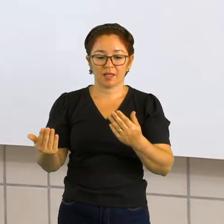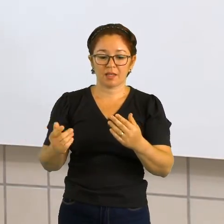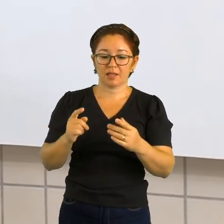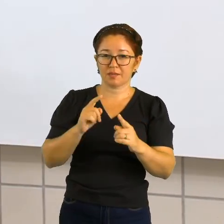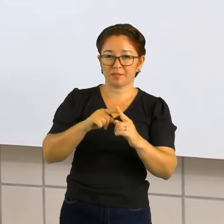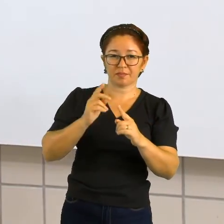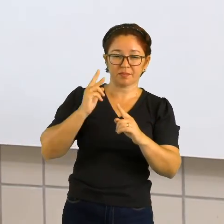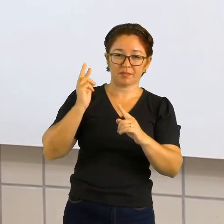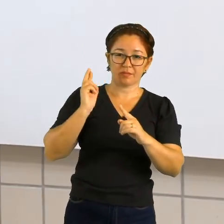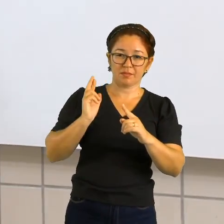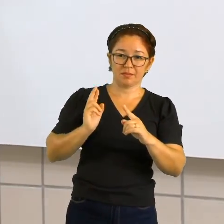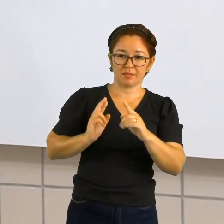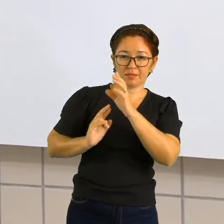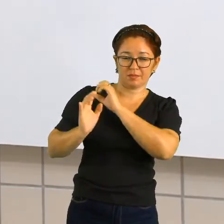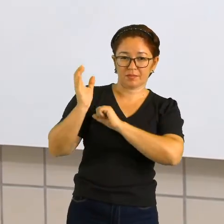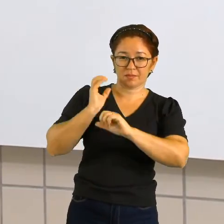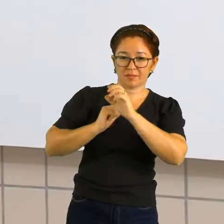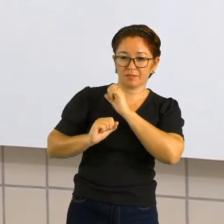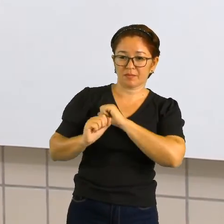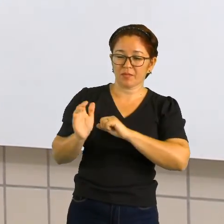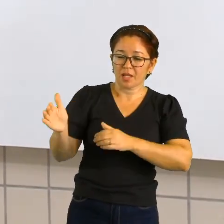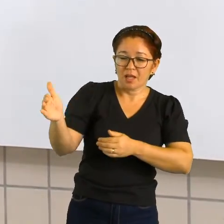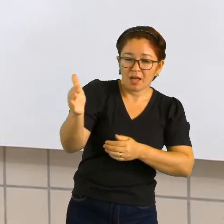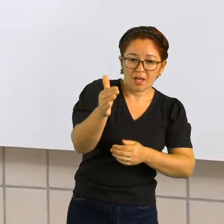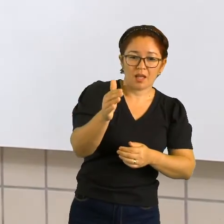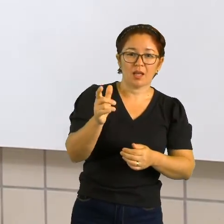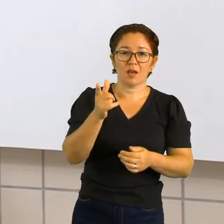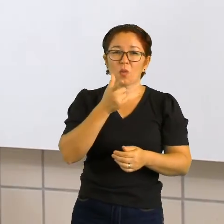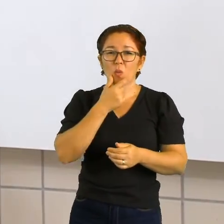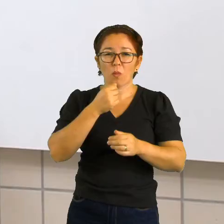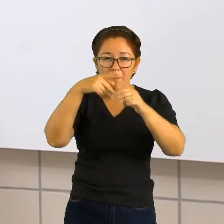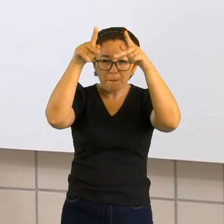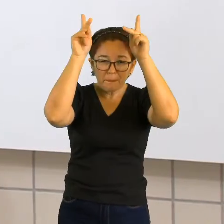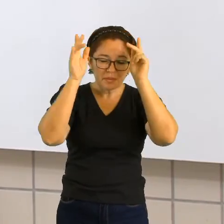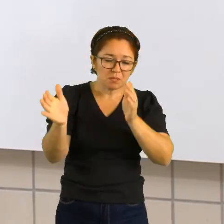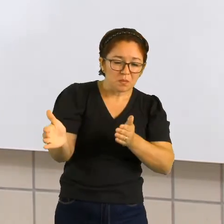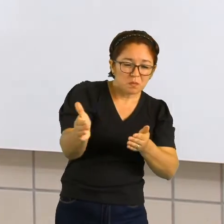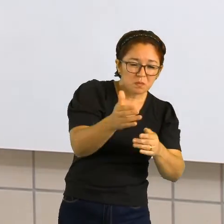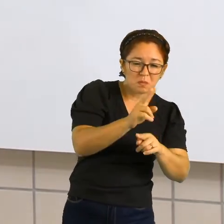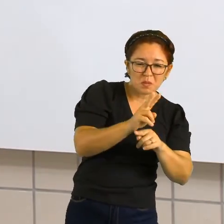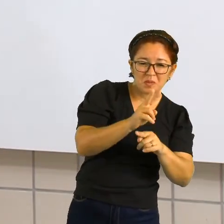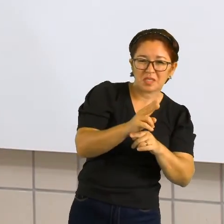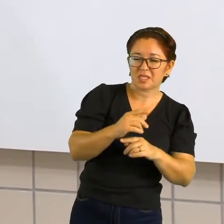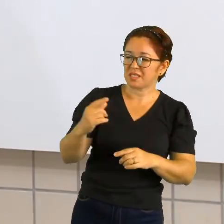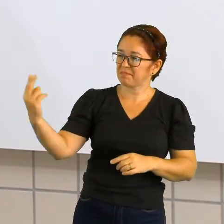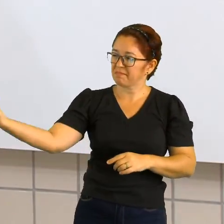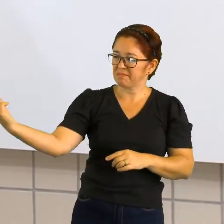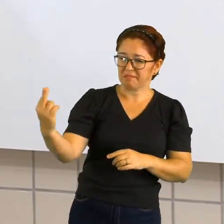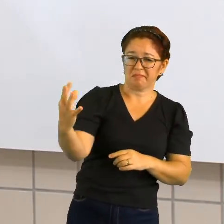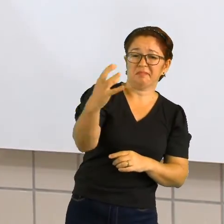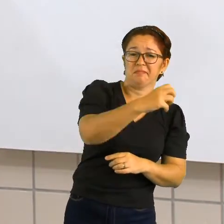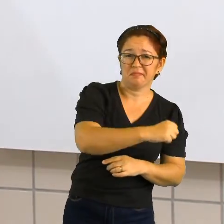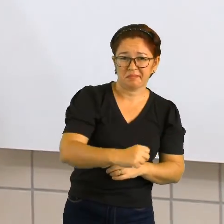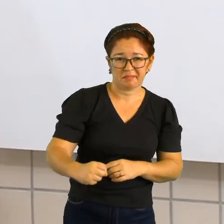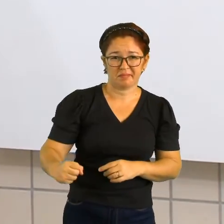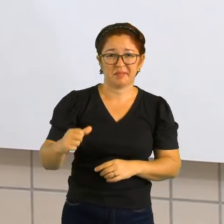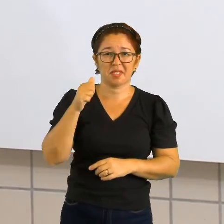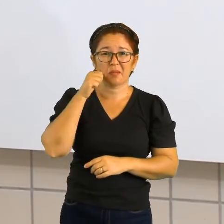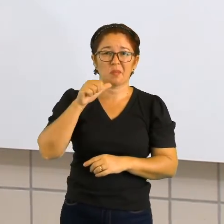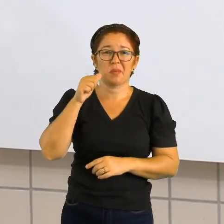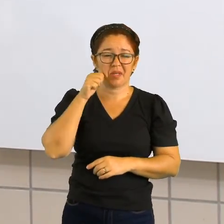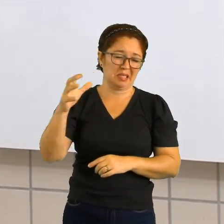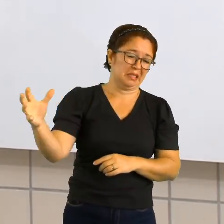madraça dela pega ela de volta. Então a parte ali bem tensa, né, da história. E aí ele vai atrás da Rapunzel